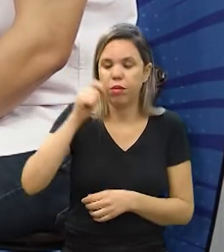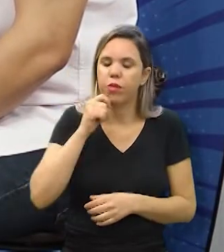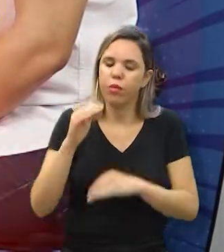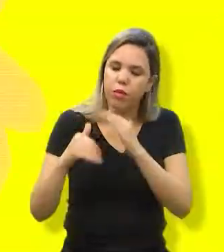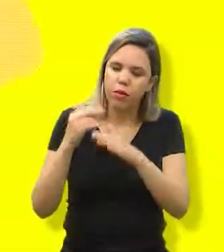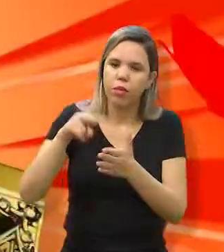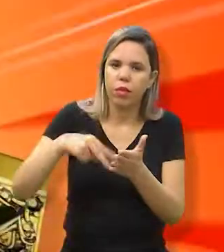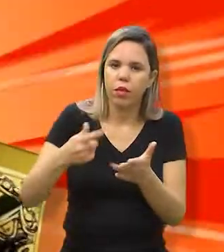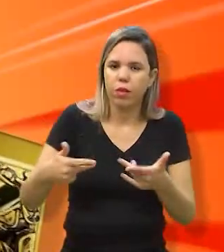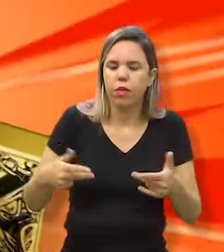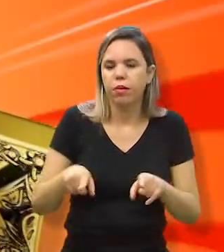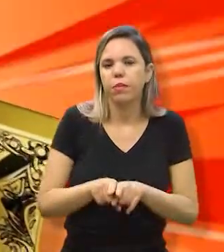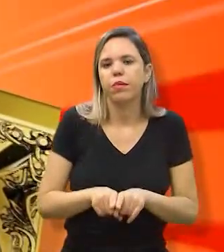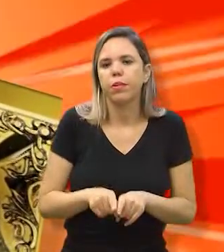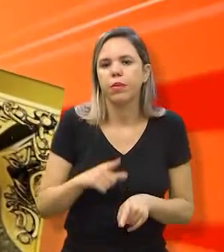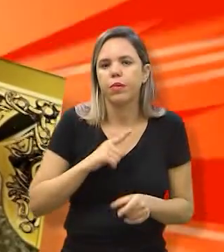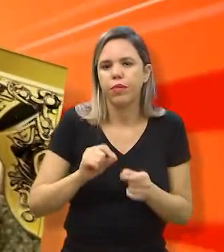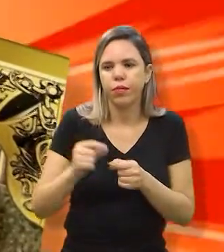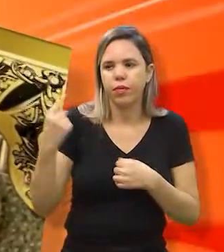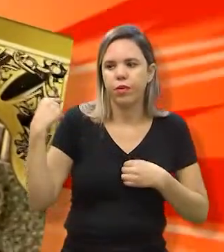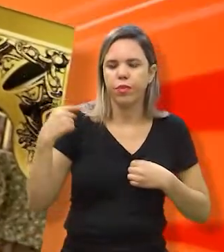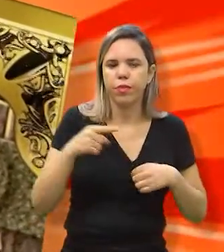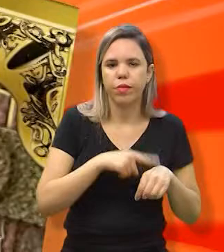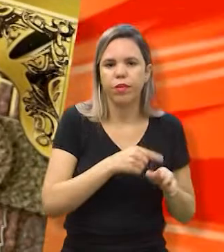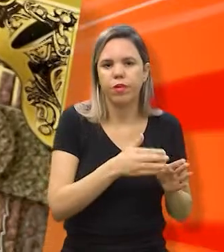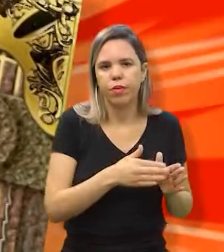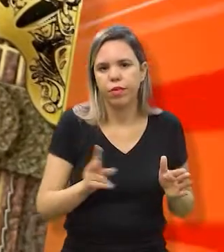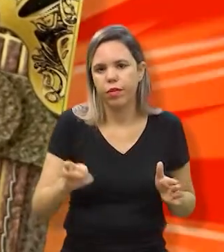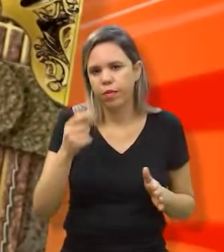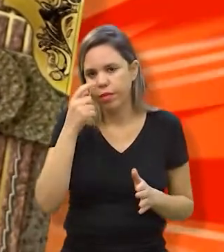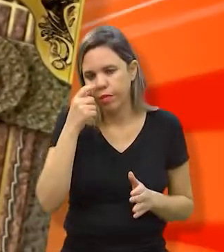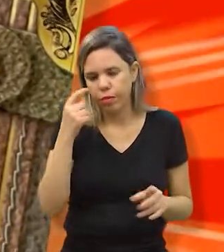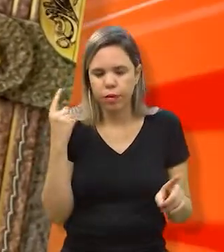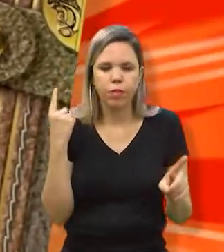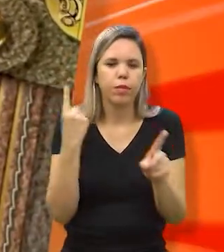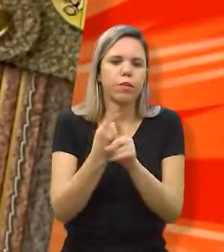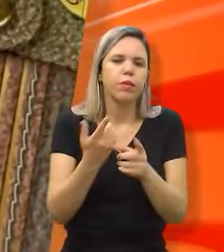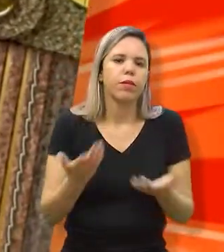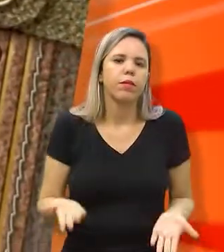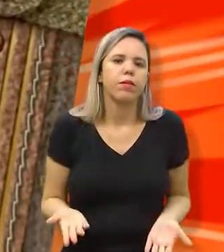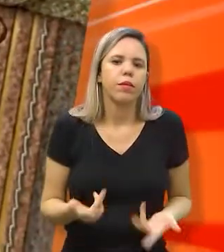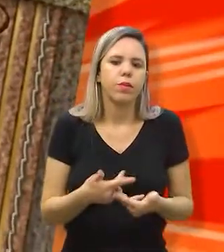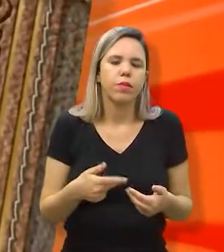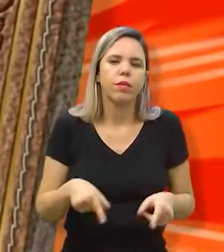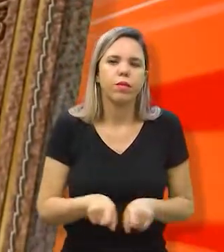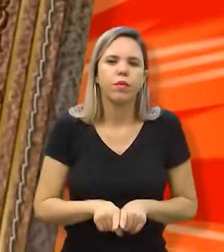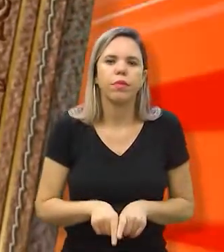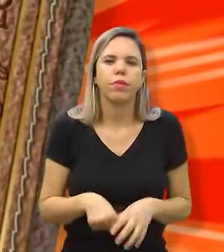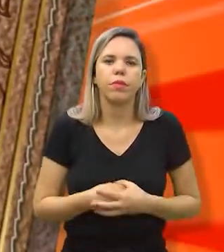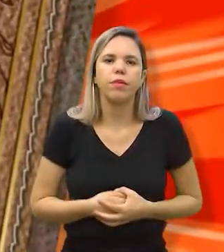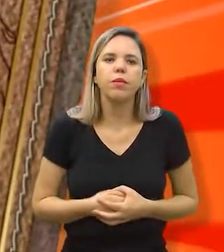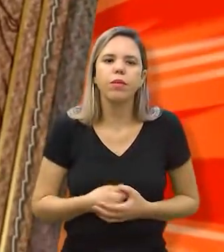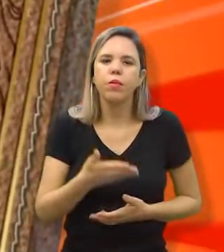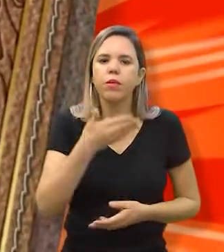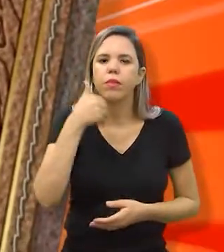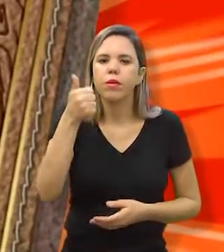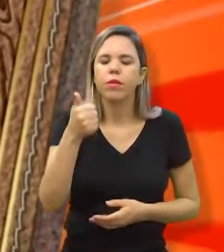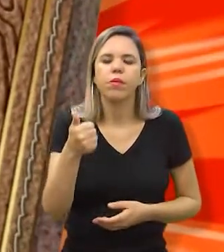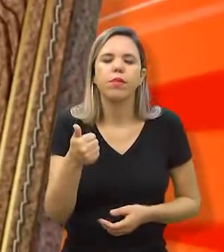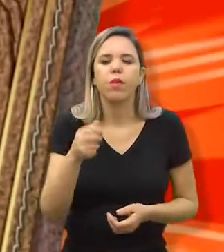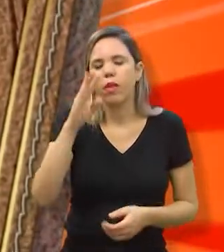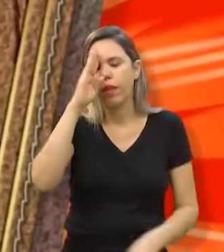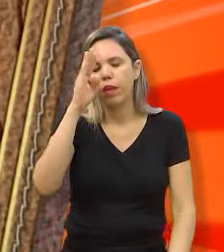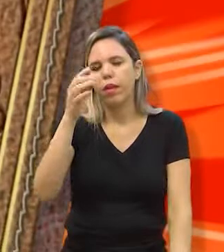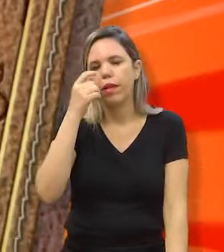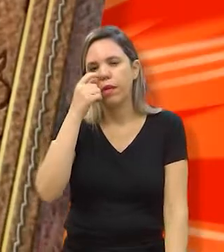você relê alguma coisa que você fez algum tempo atrás, você sempre vai encontrar alguma coisinha para melhorar,